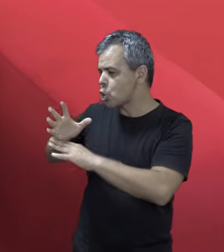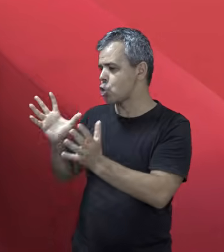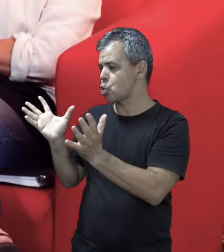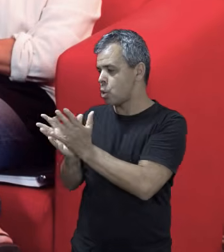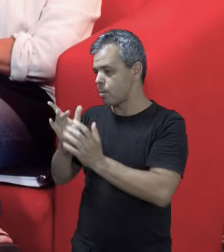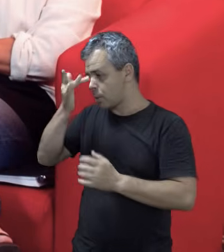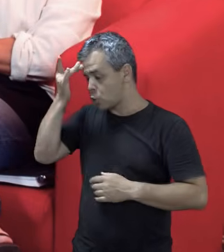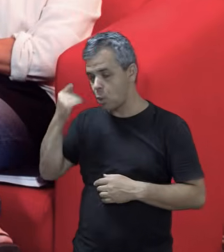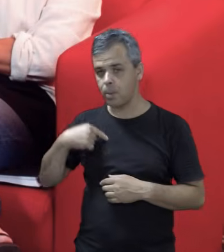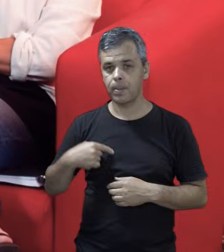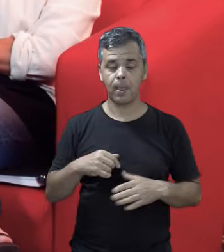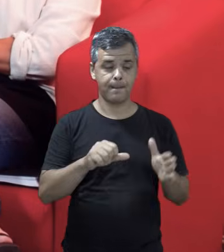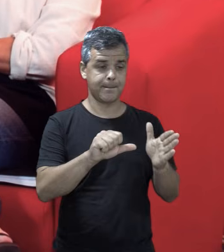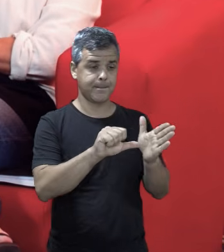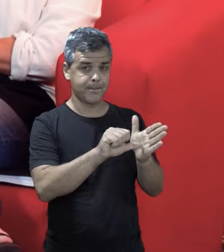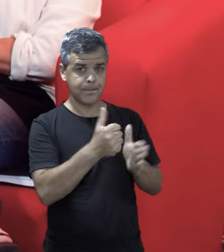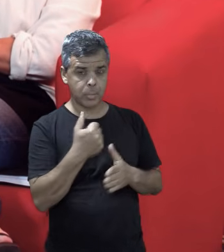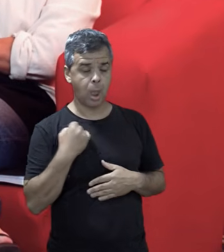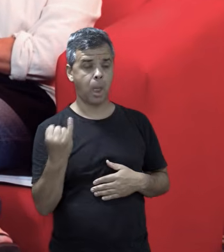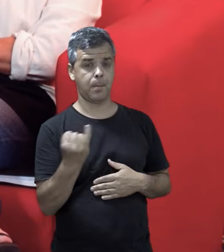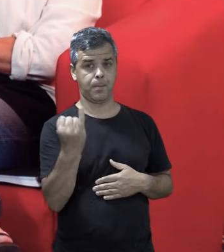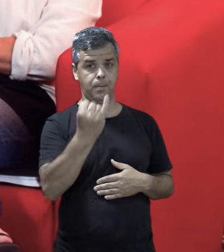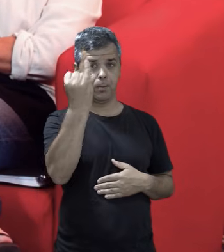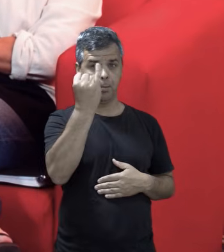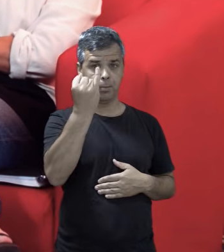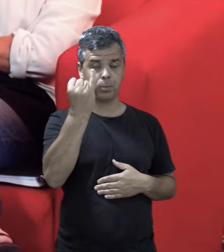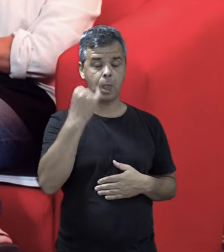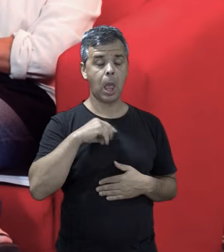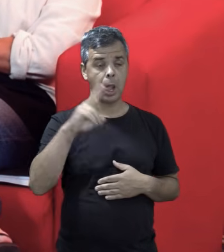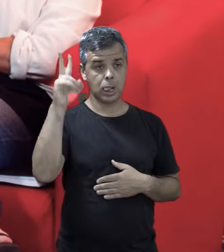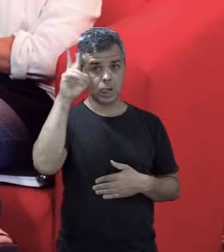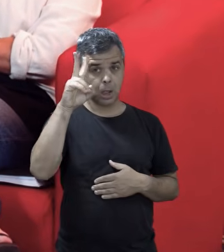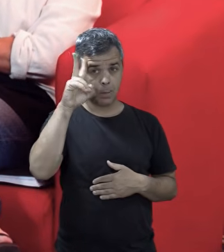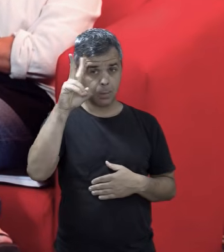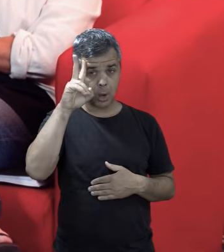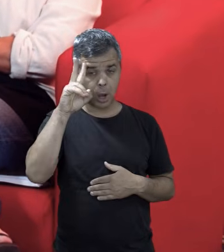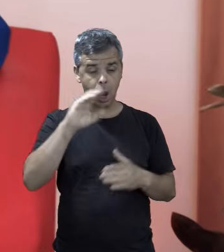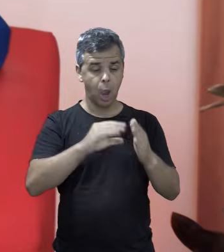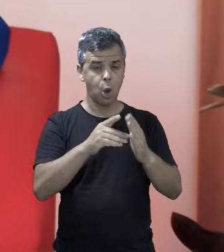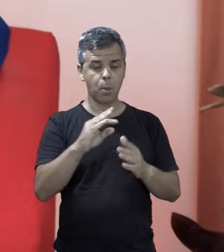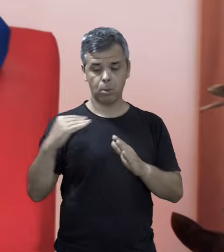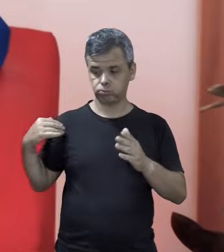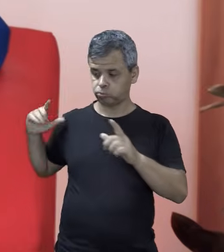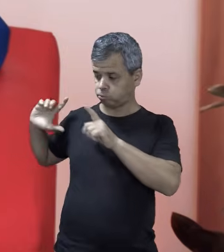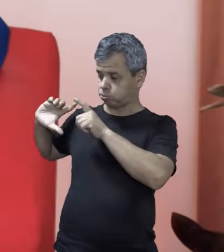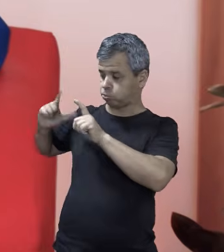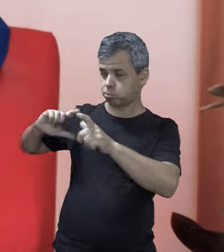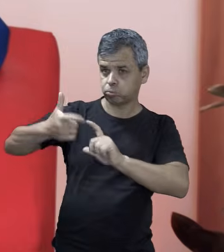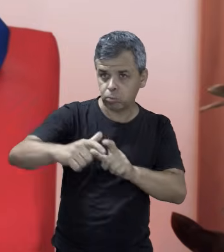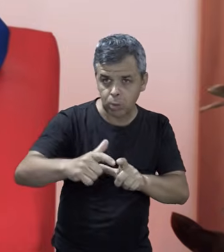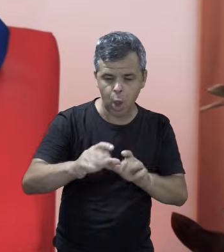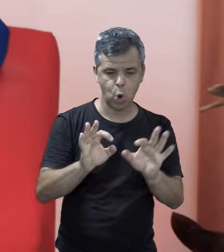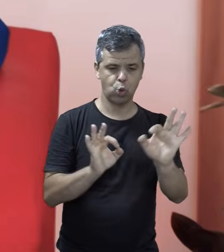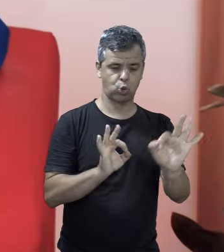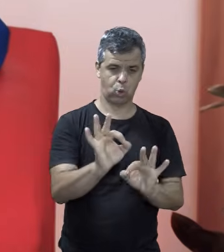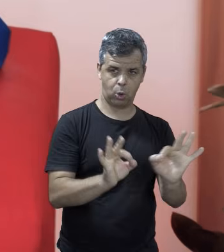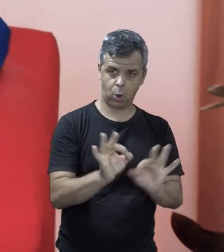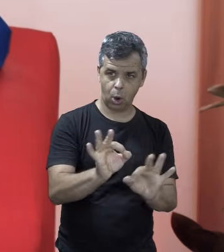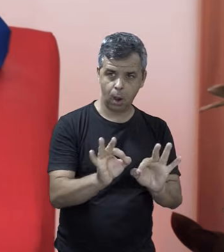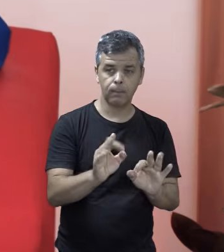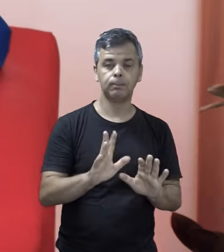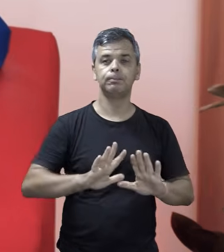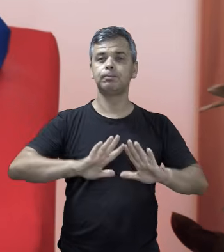militância. Primeiro, é muito importante ressaltar que o PT tem uma tradição nesse processo de organização, né?